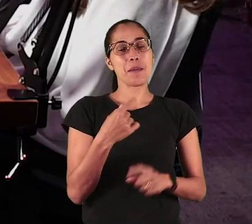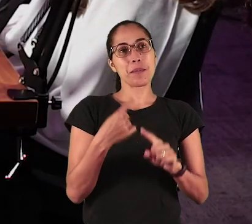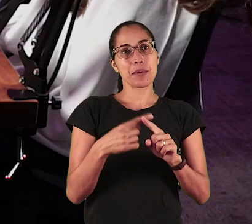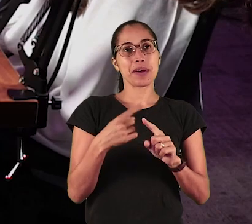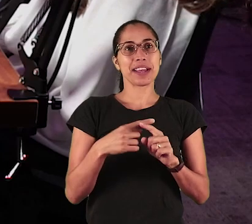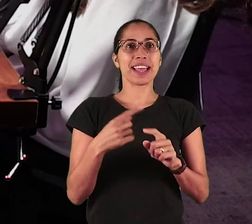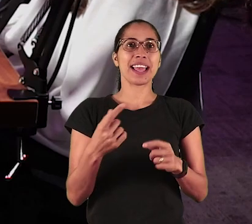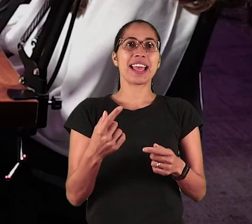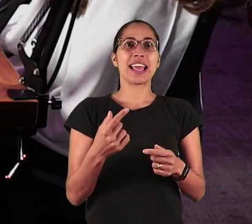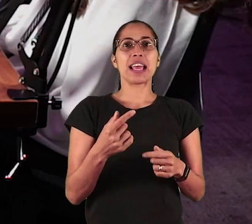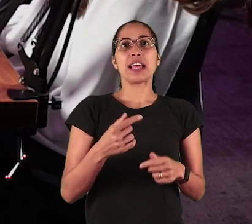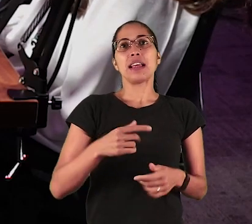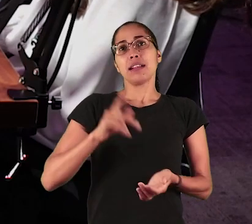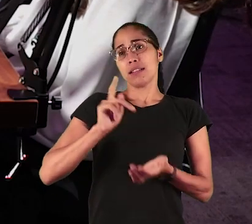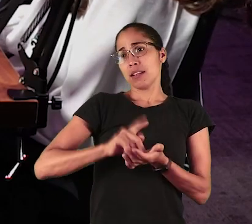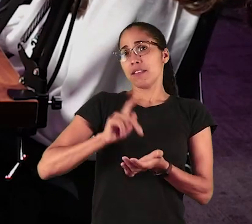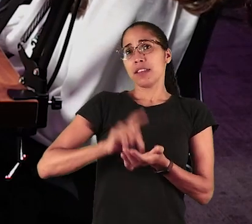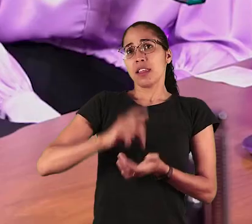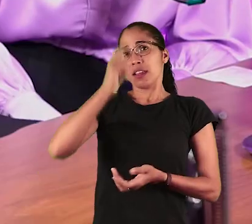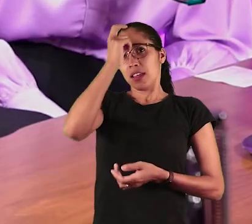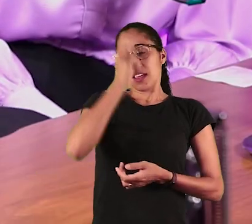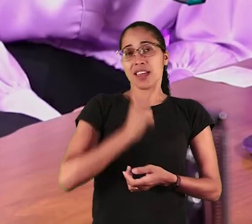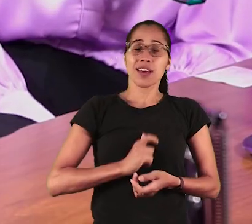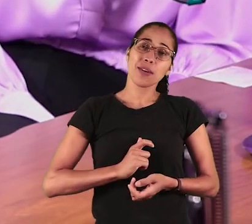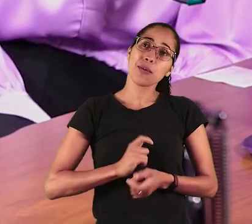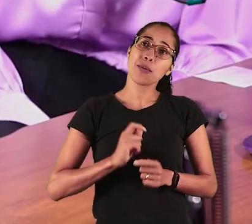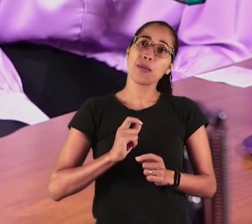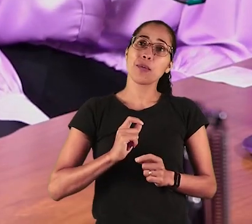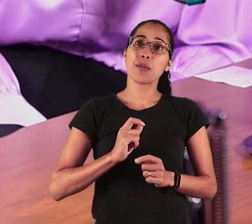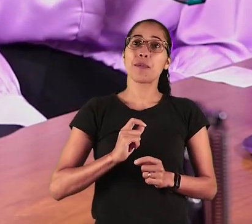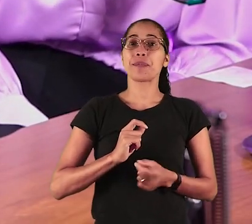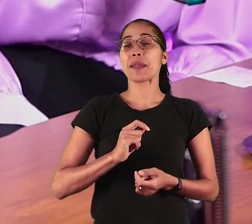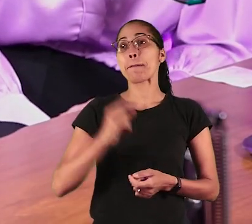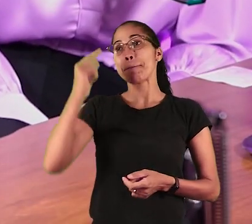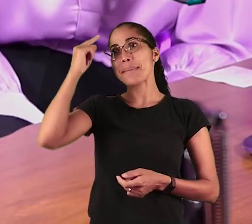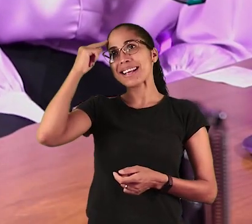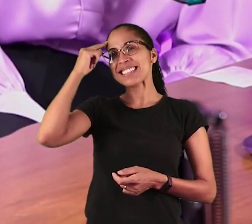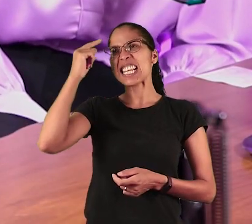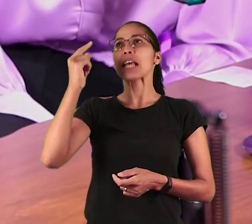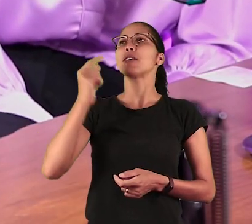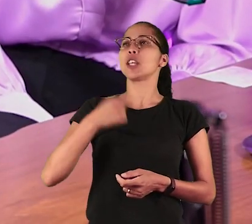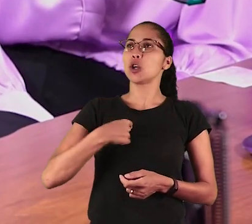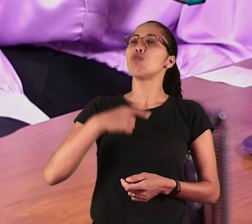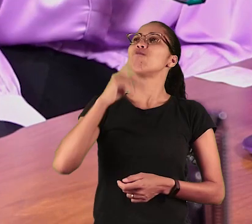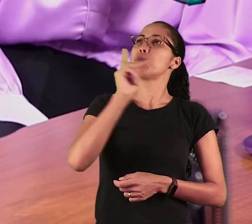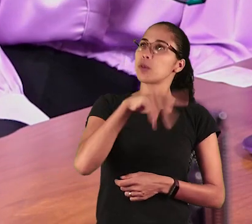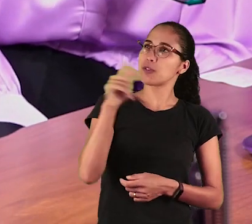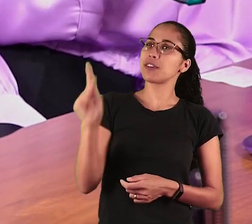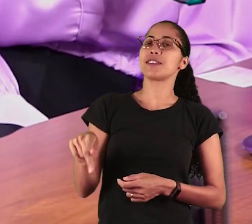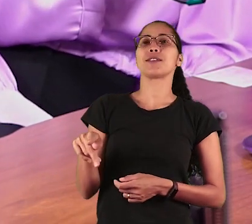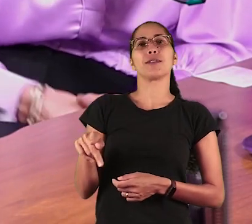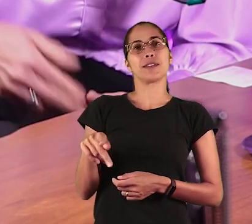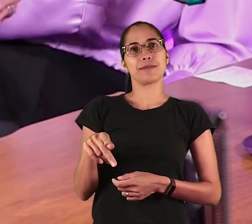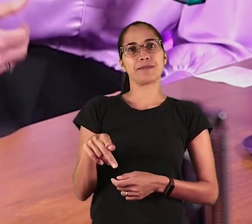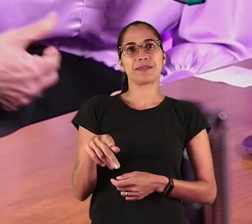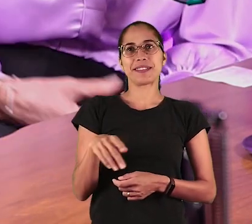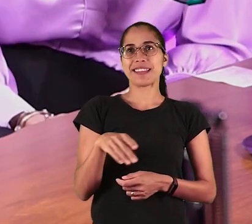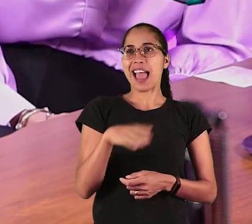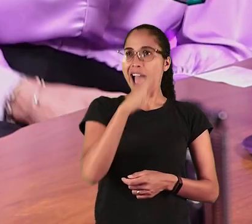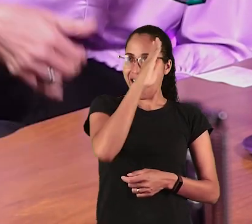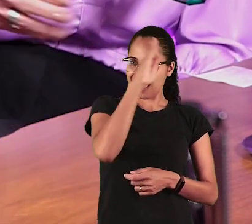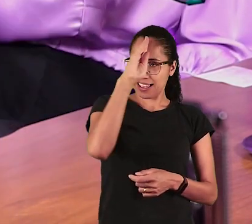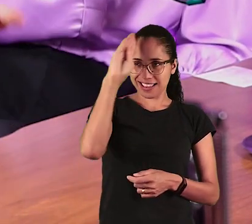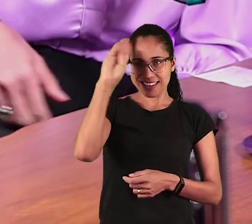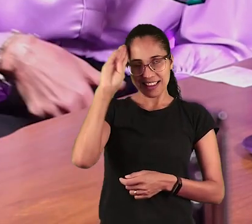é bom porque traz vários lados aqui na verdade eu achei que eu fosse Virar professora acadêmica estudei eu sou